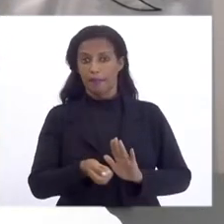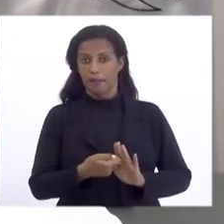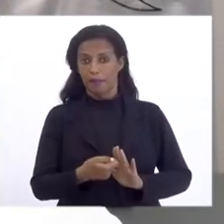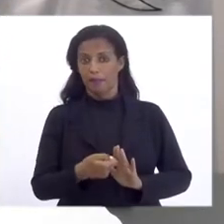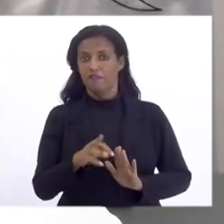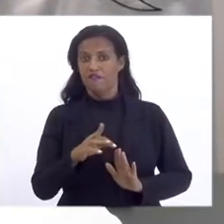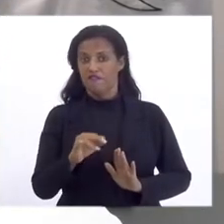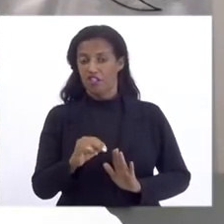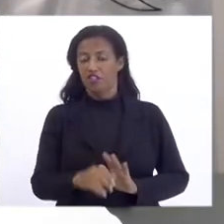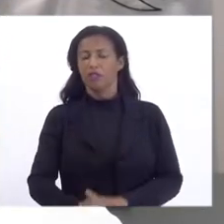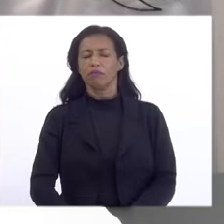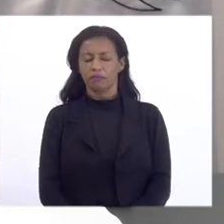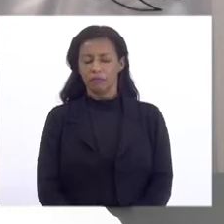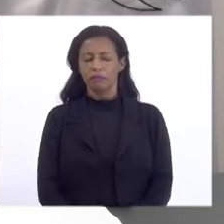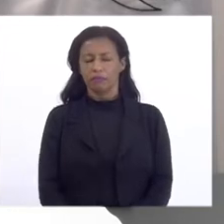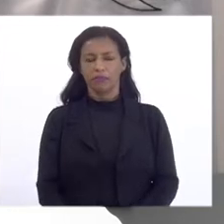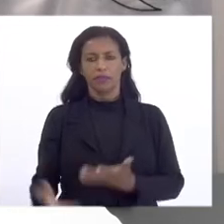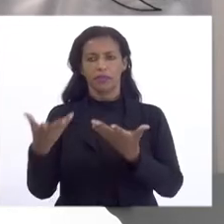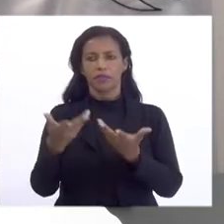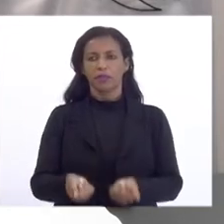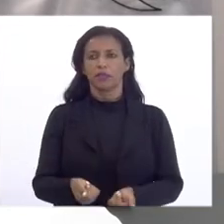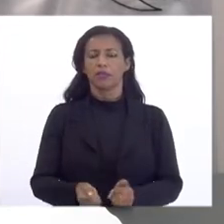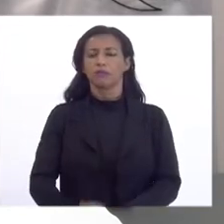Deputado Valdec pede vista. Concedido.